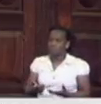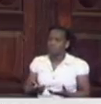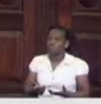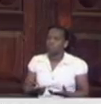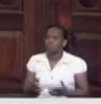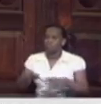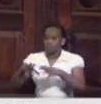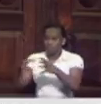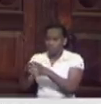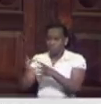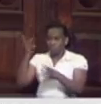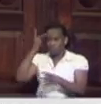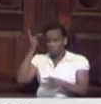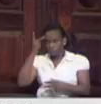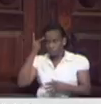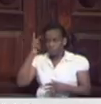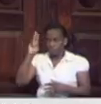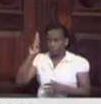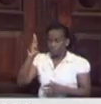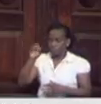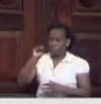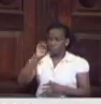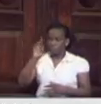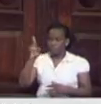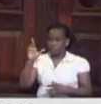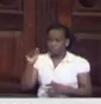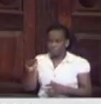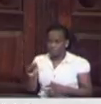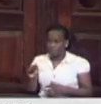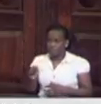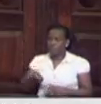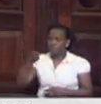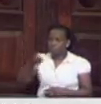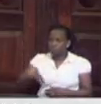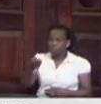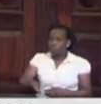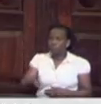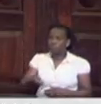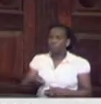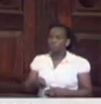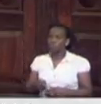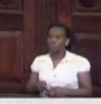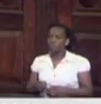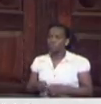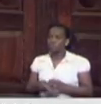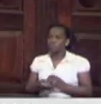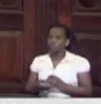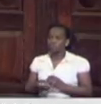a bancada de São Paulo, liderada pelo Serra, impôs